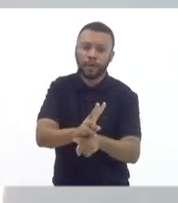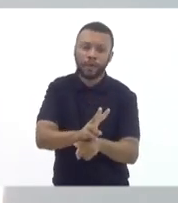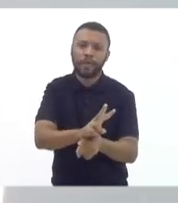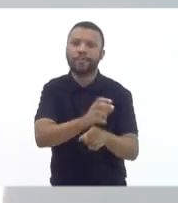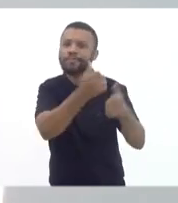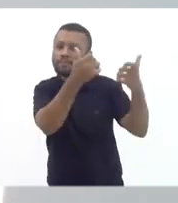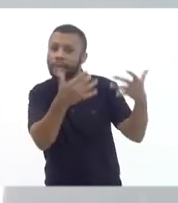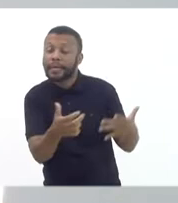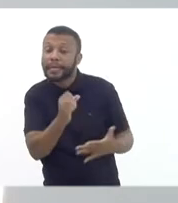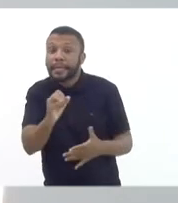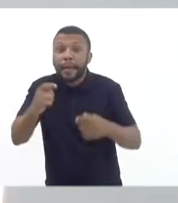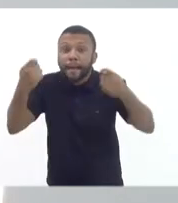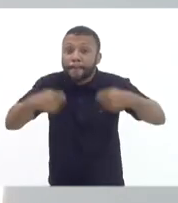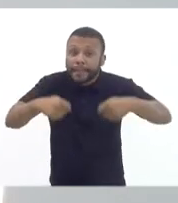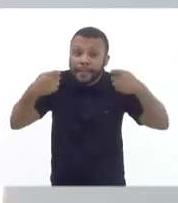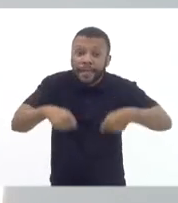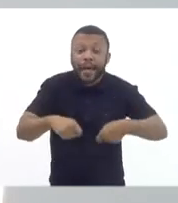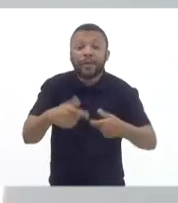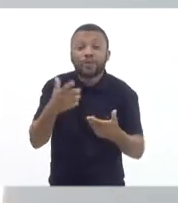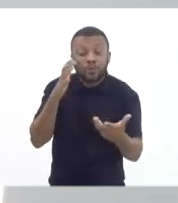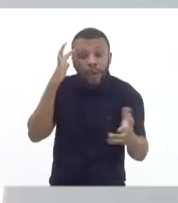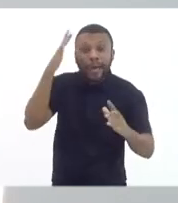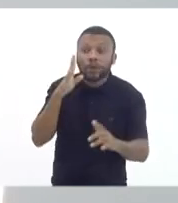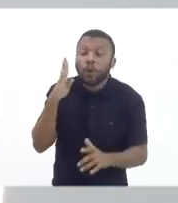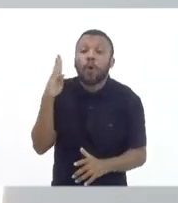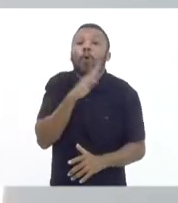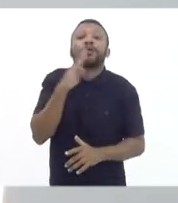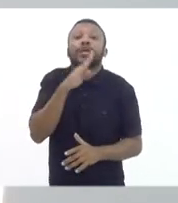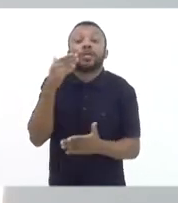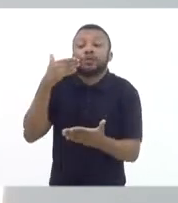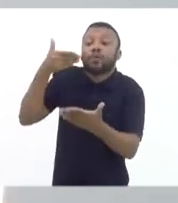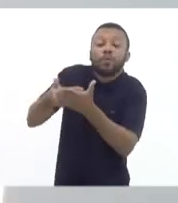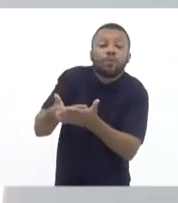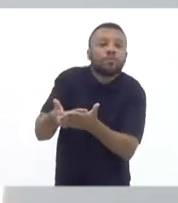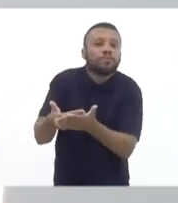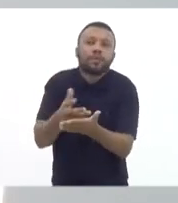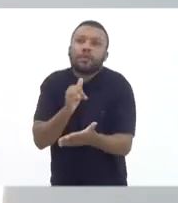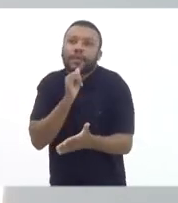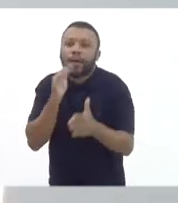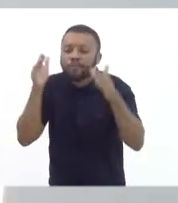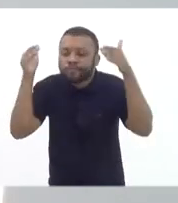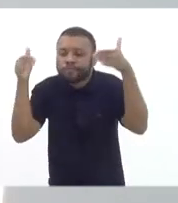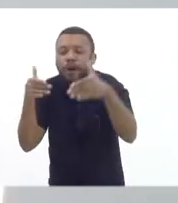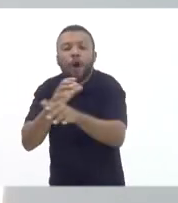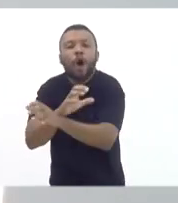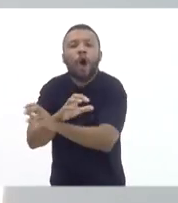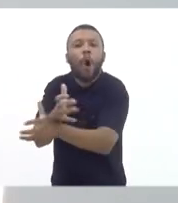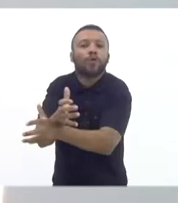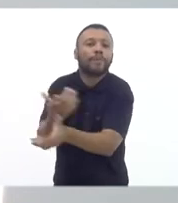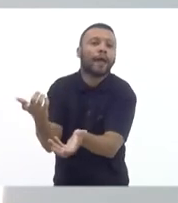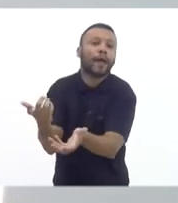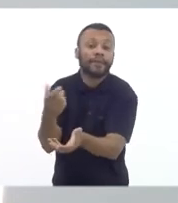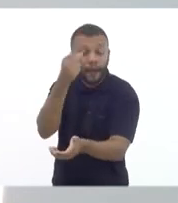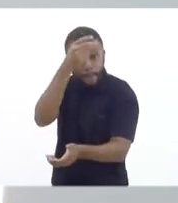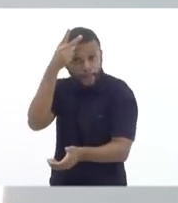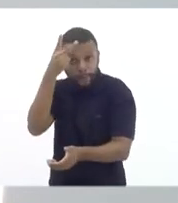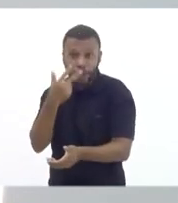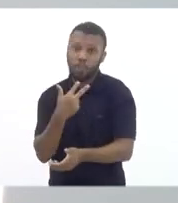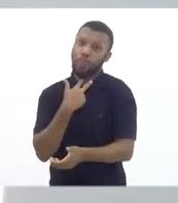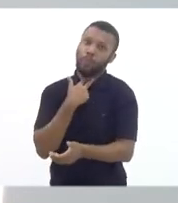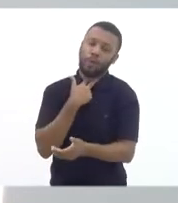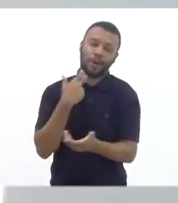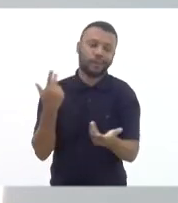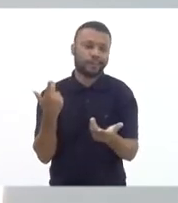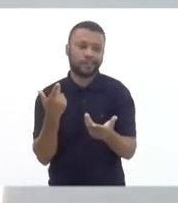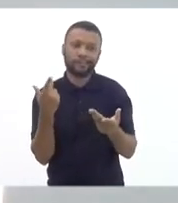se precisar de médio ou alta complexidade de um atendimento, por exemplo, ortopédico, e a prefeitura não poder dispor desse programa, nem o governo do